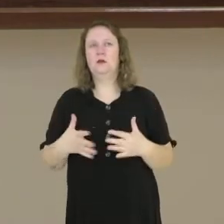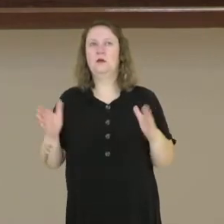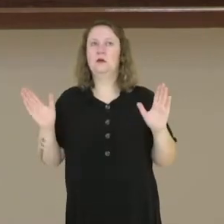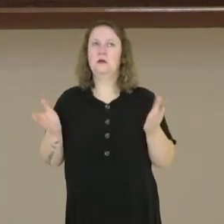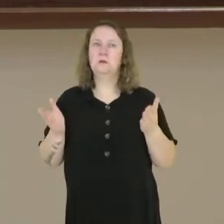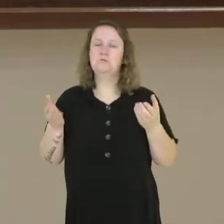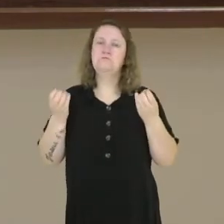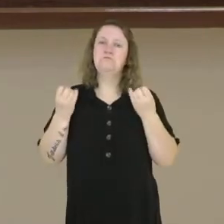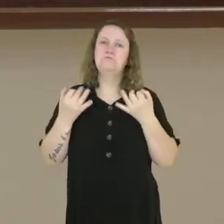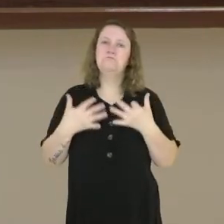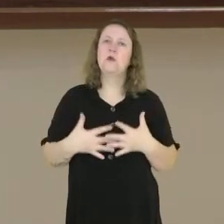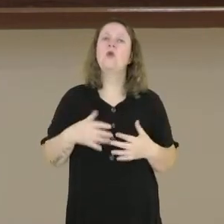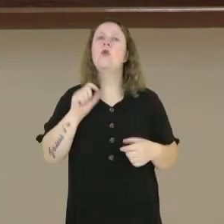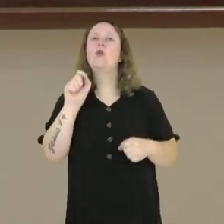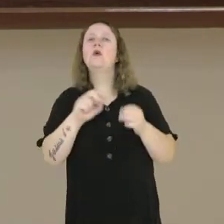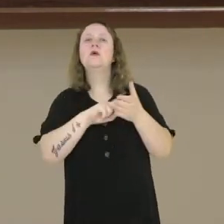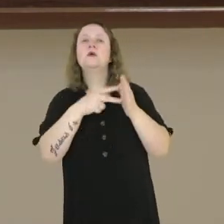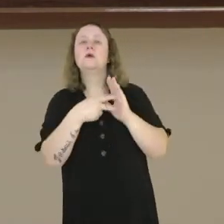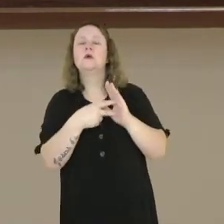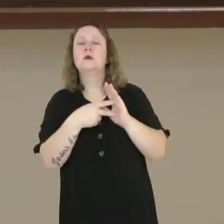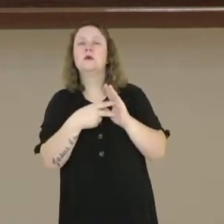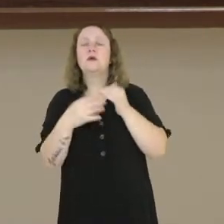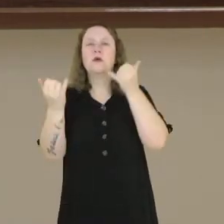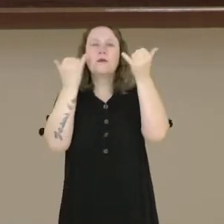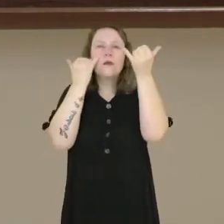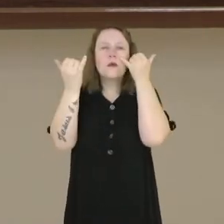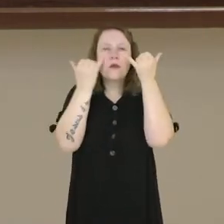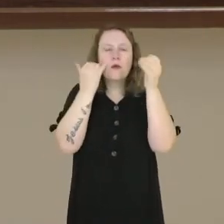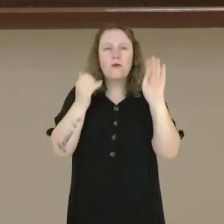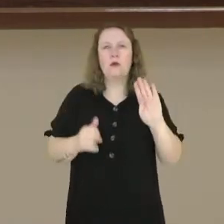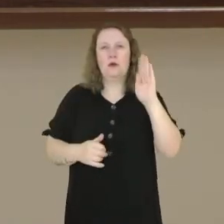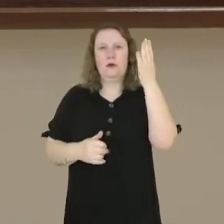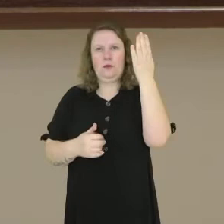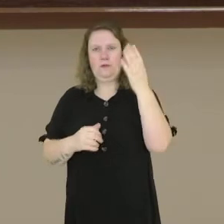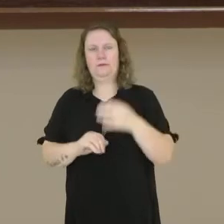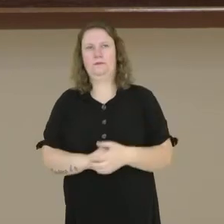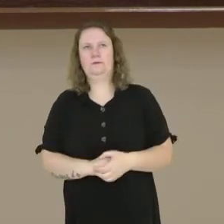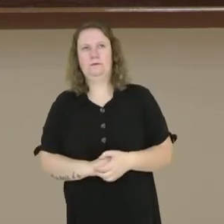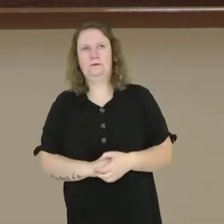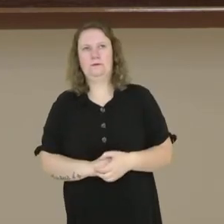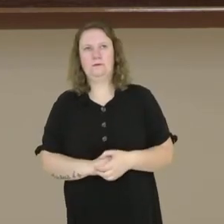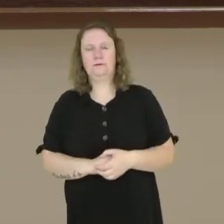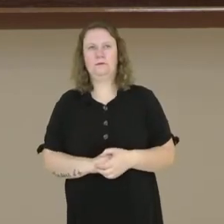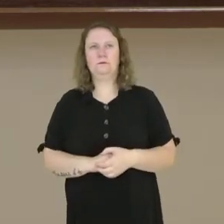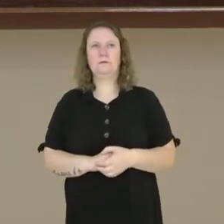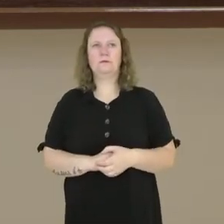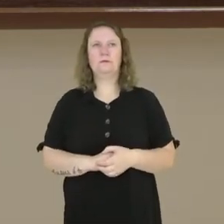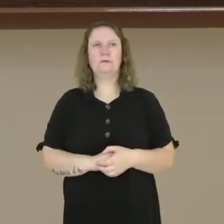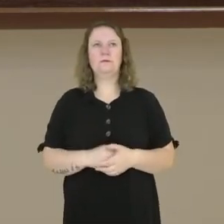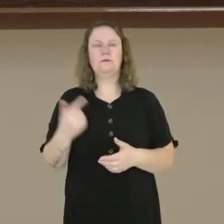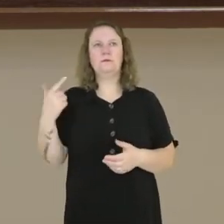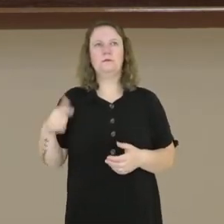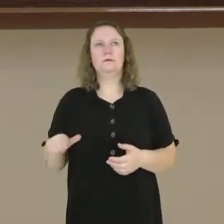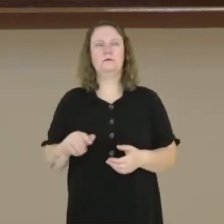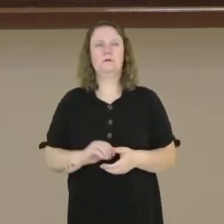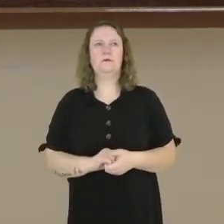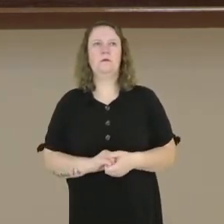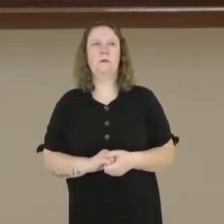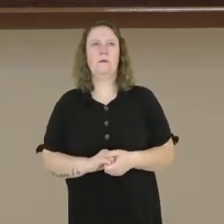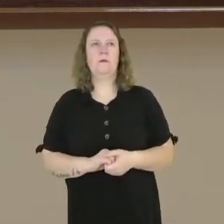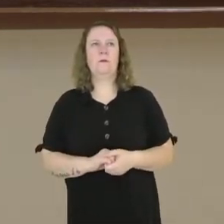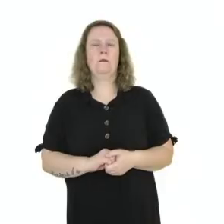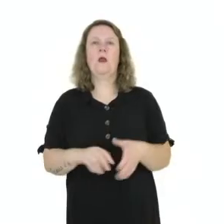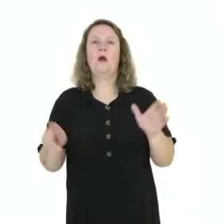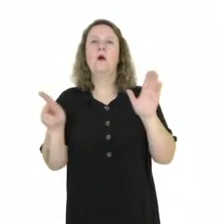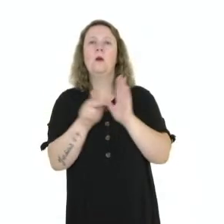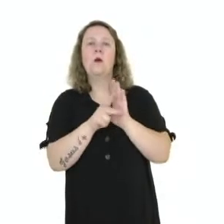está explicando melhor o que seriam as fake news. O aposto tem valor de substantivo. Próximo. Os